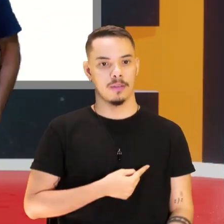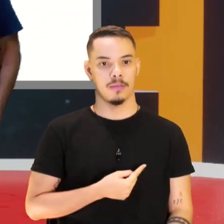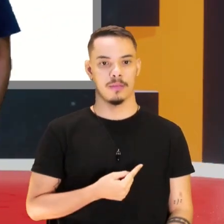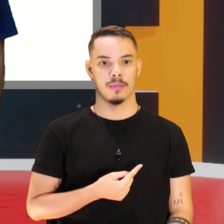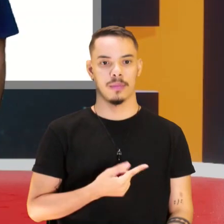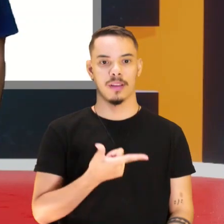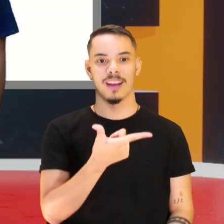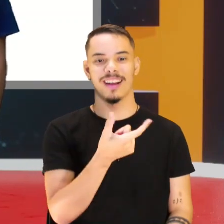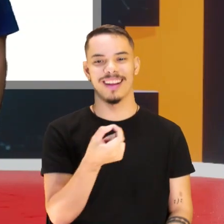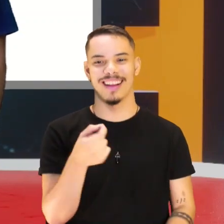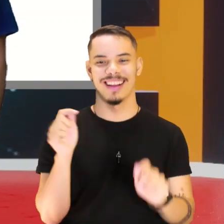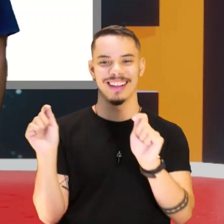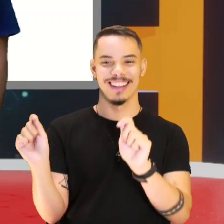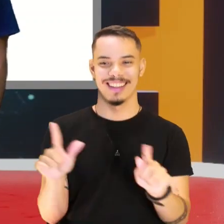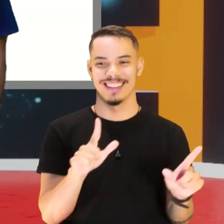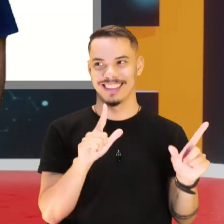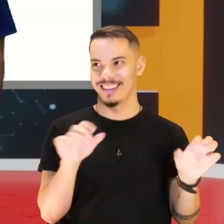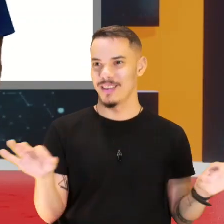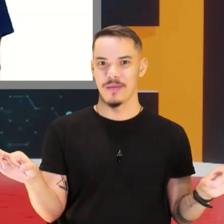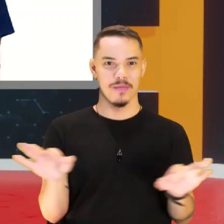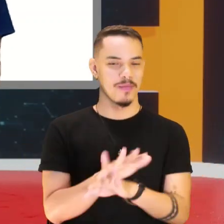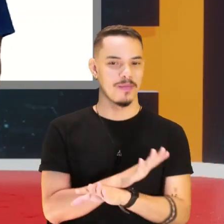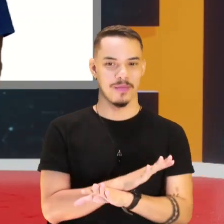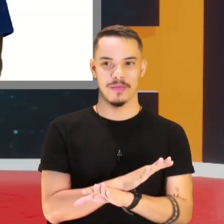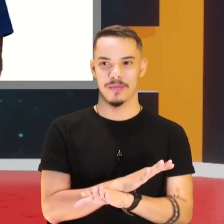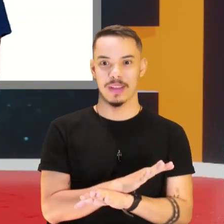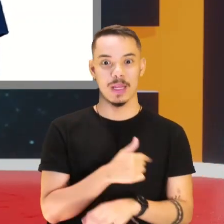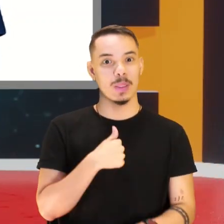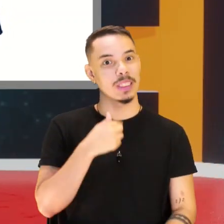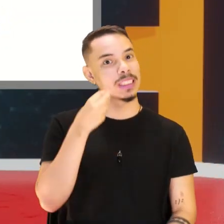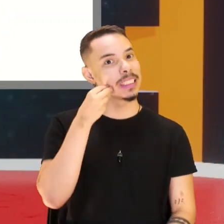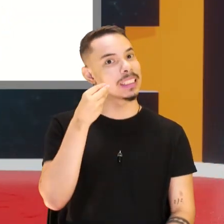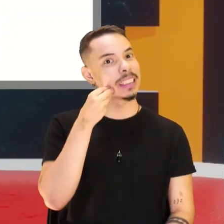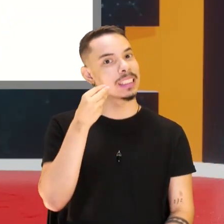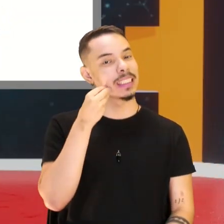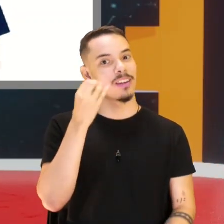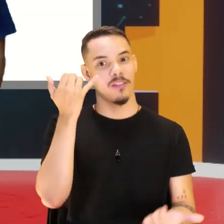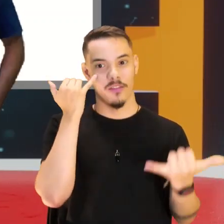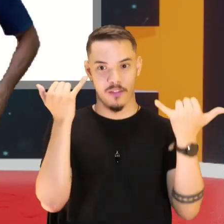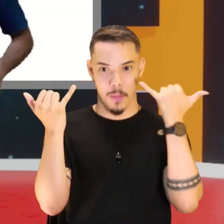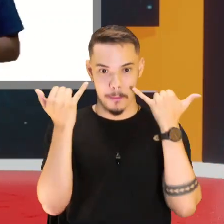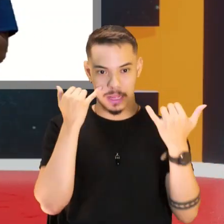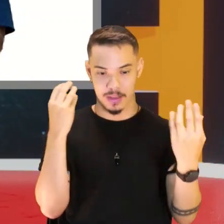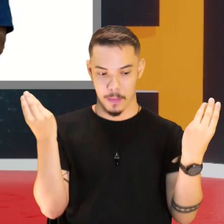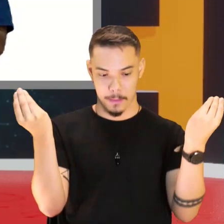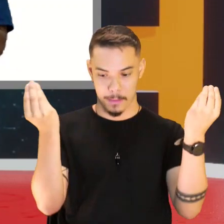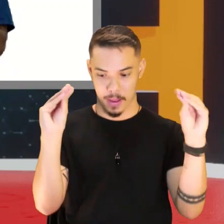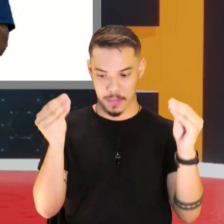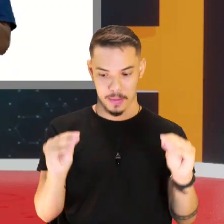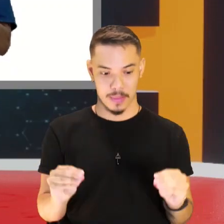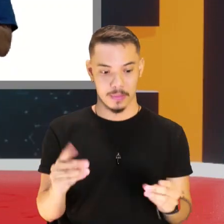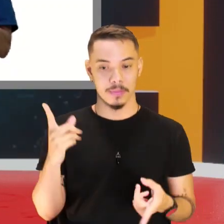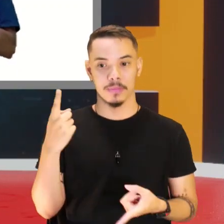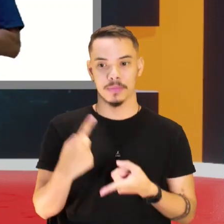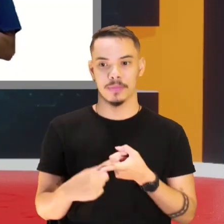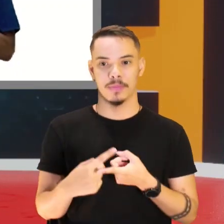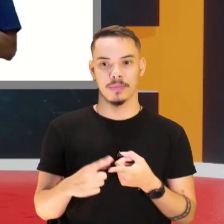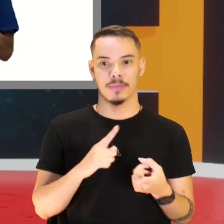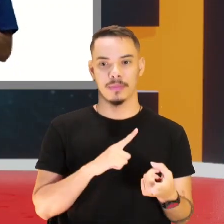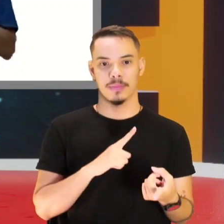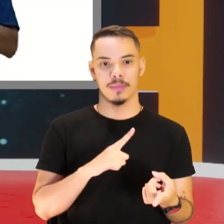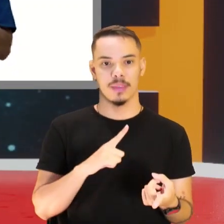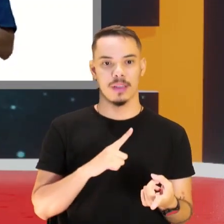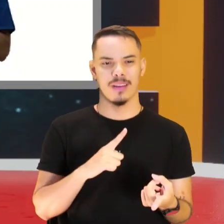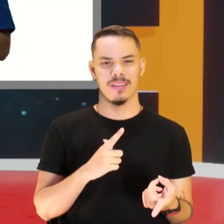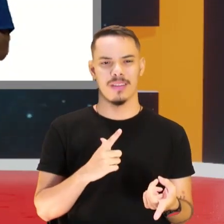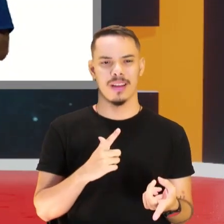20 slides. Mais ou menos. Não, mas eu tentei tirar um monte de informação, né? Mas foi esse detalhe porque teve aluno que ficou na atividade e ficou